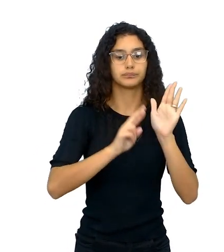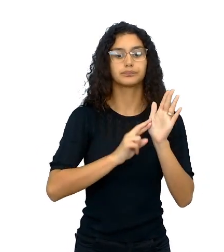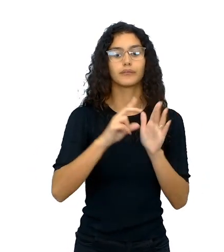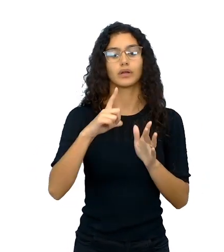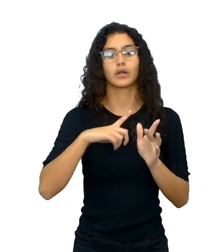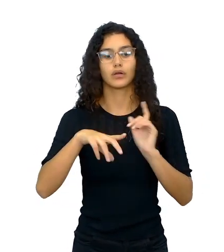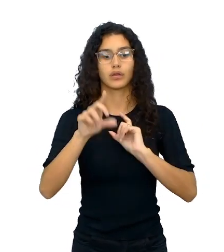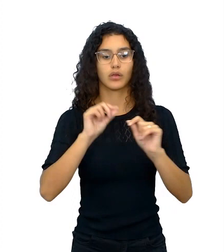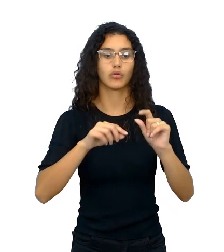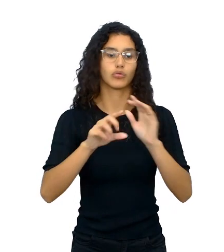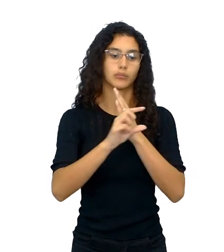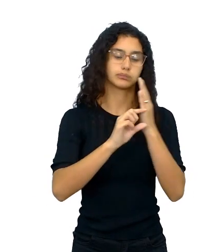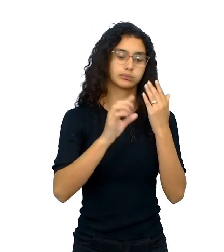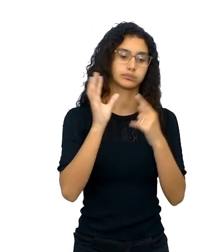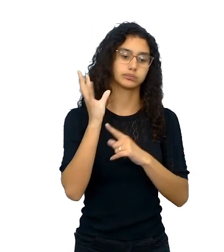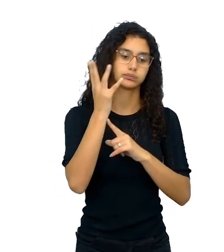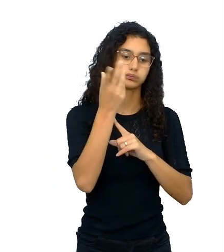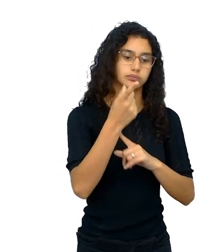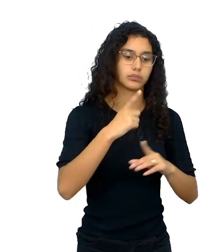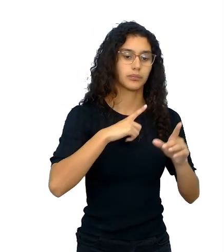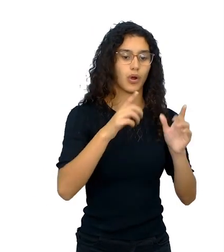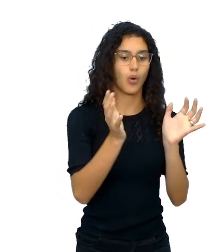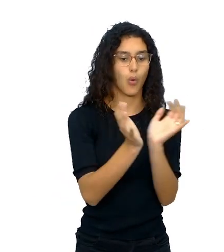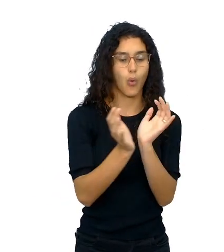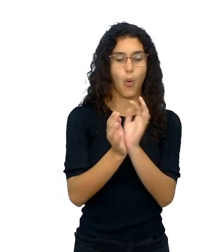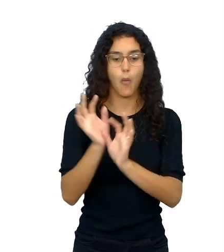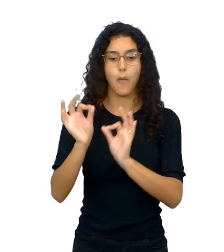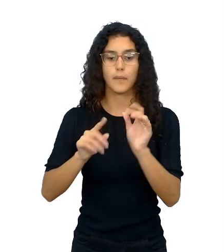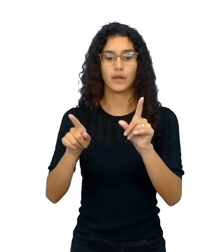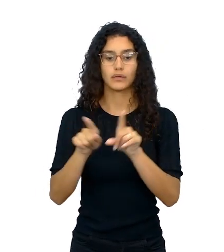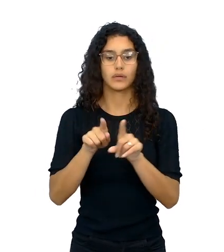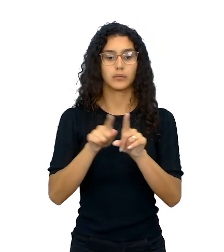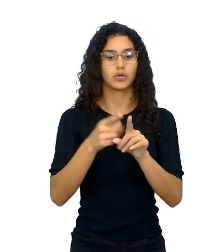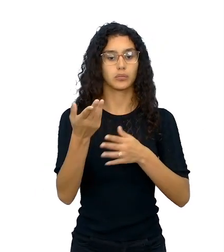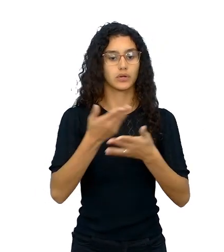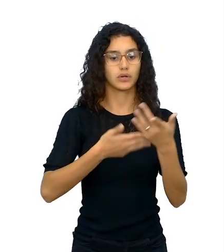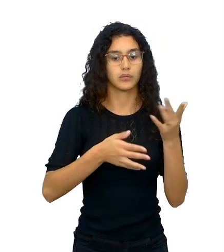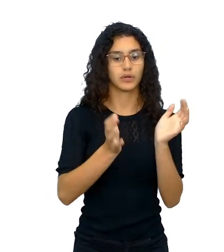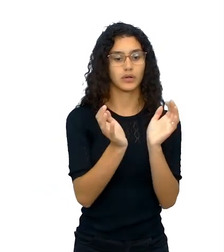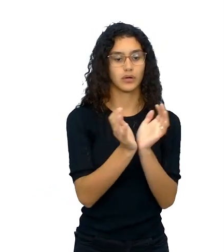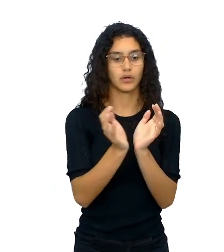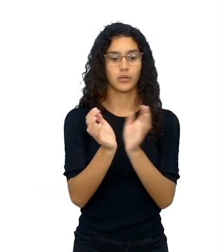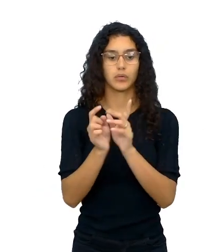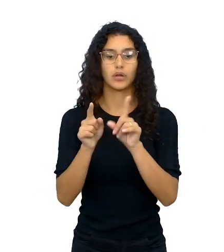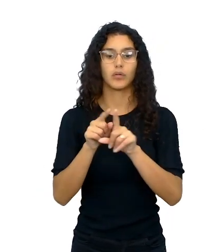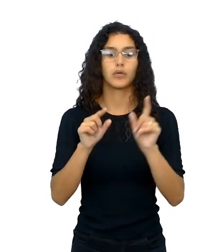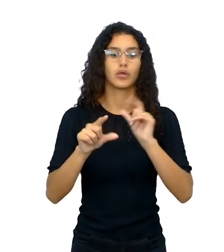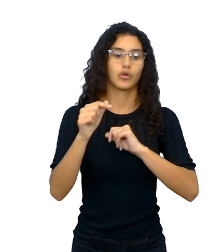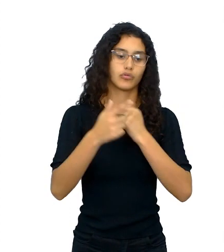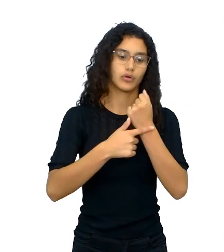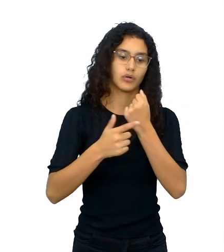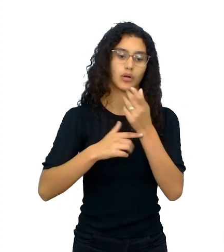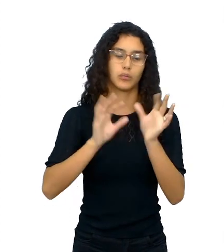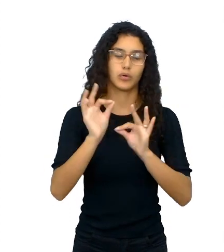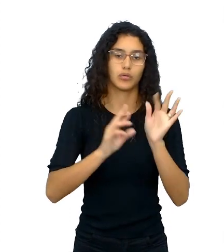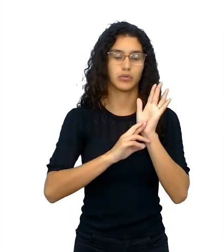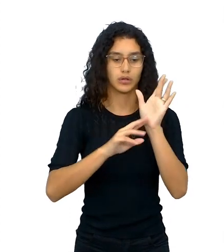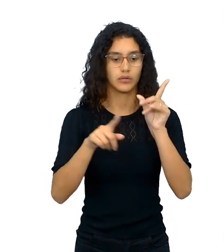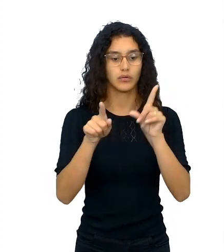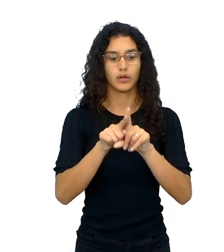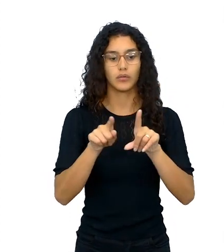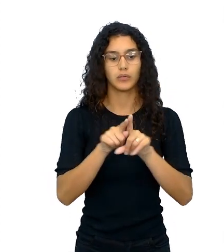contendo a seleção de obras e etc., né, organização dos grupos, de distribuição das obras, definição de tempo e ordem de